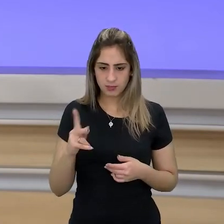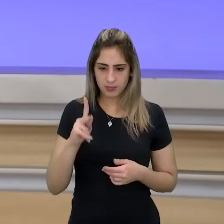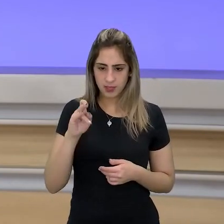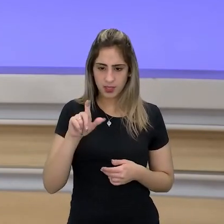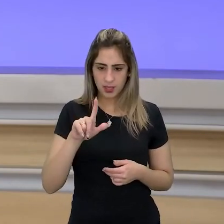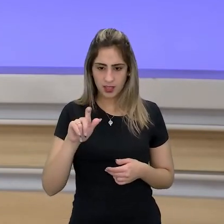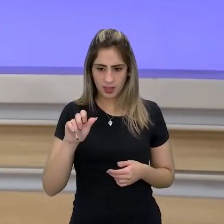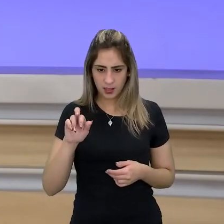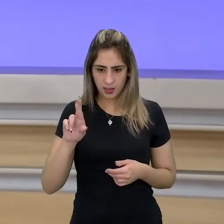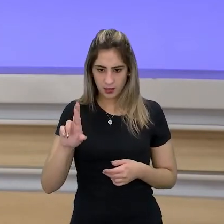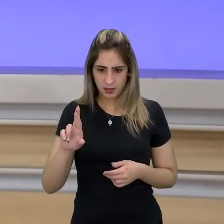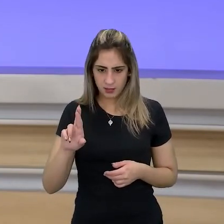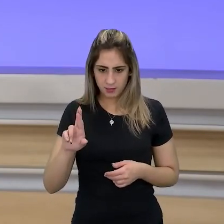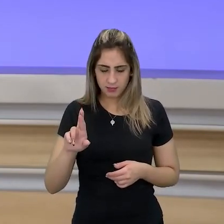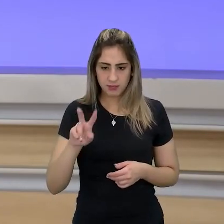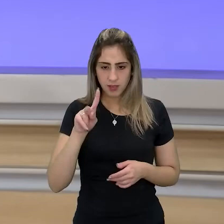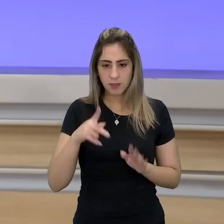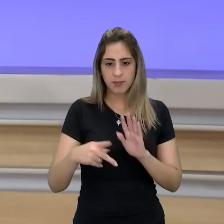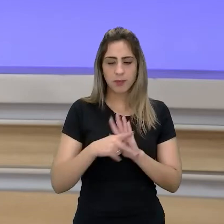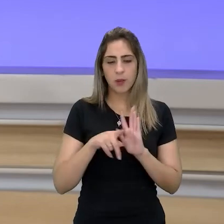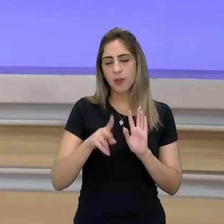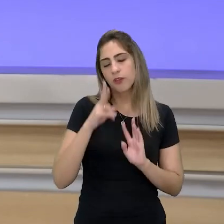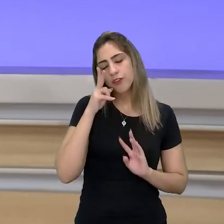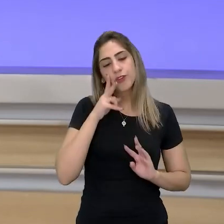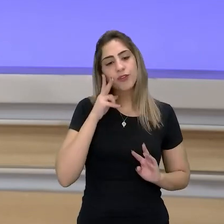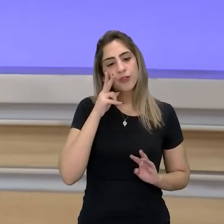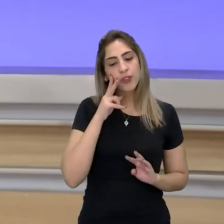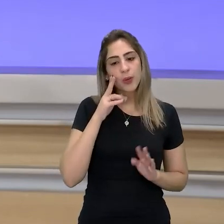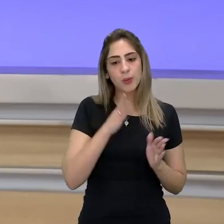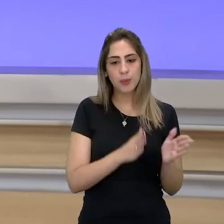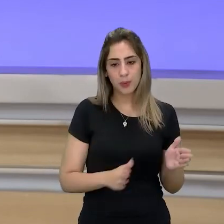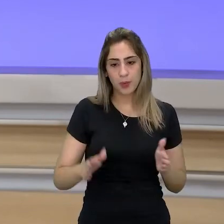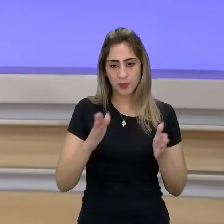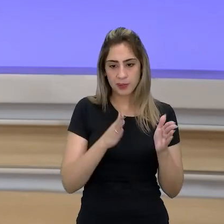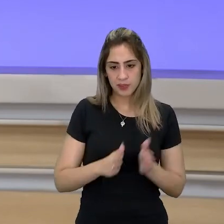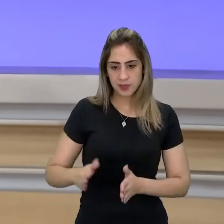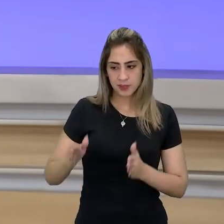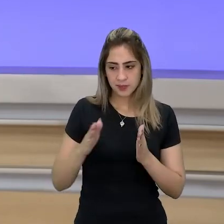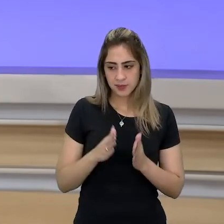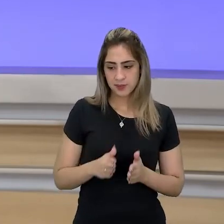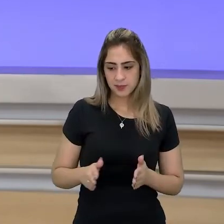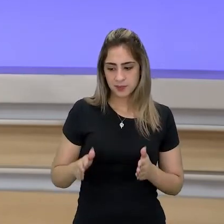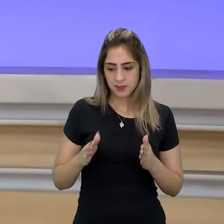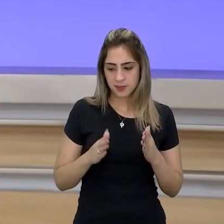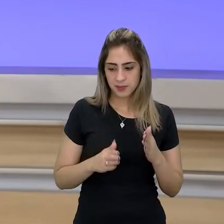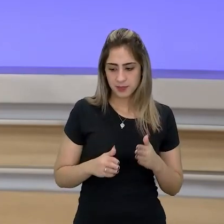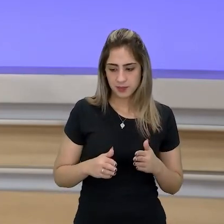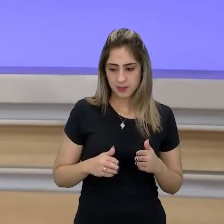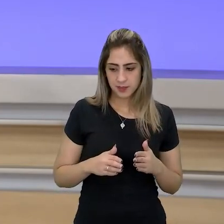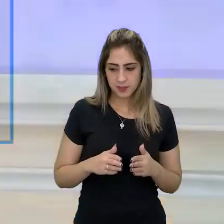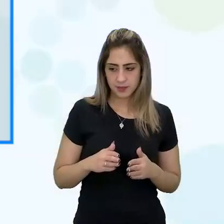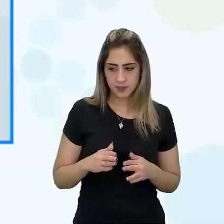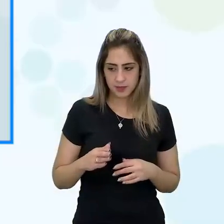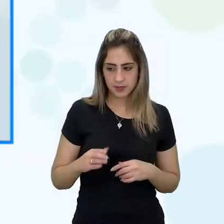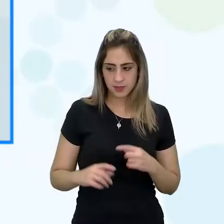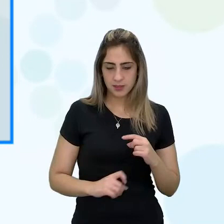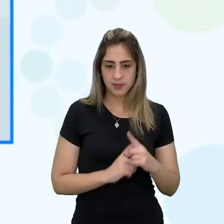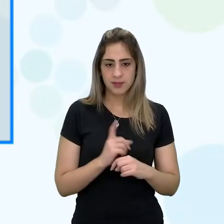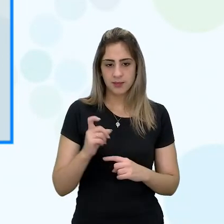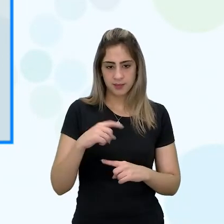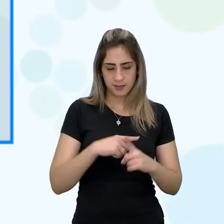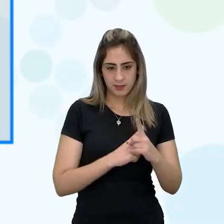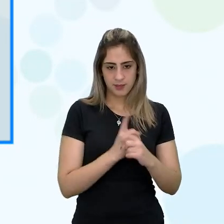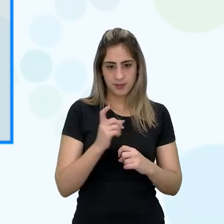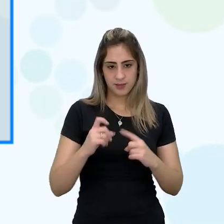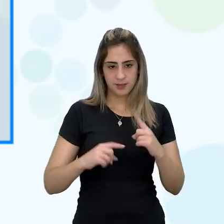de fabricação do vinho, porque com a produção dessas toxinas, elas acabam inibindo o crescimento, então,